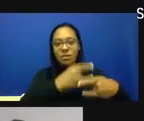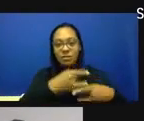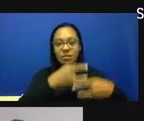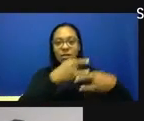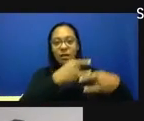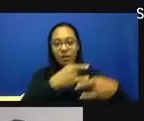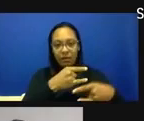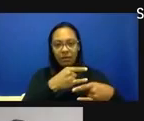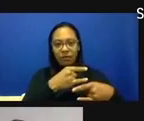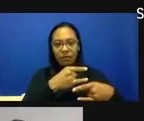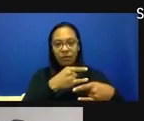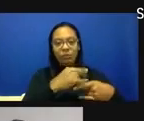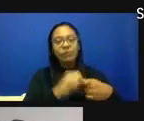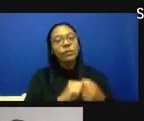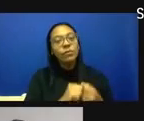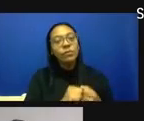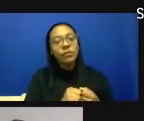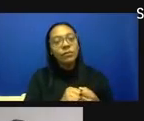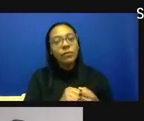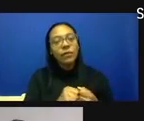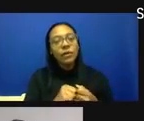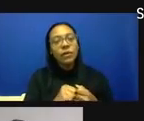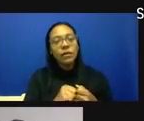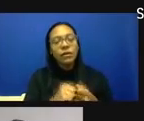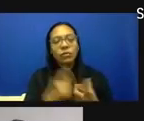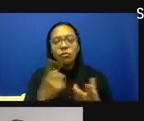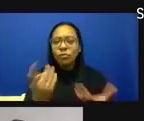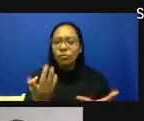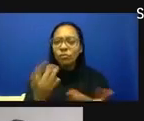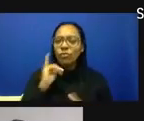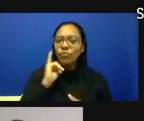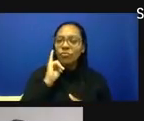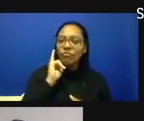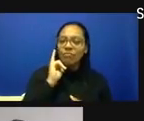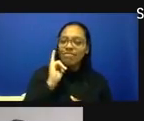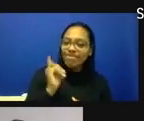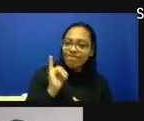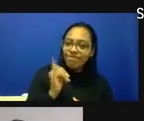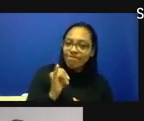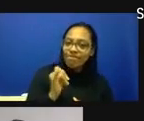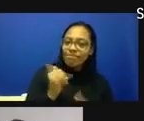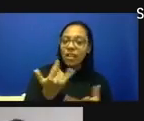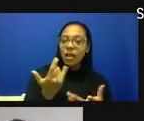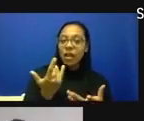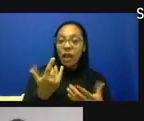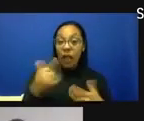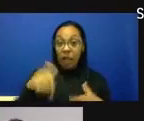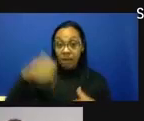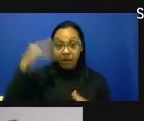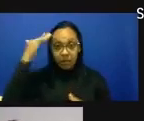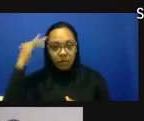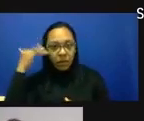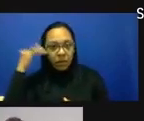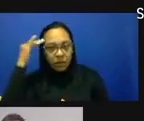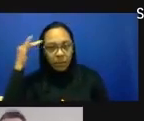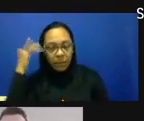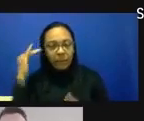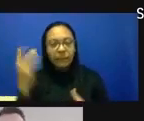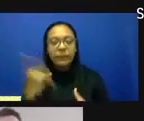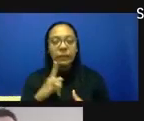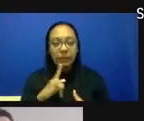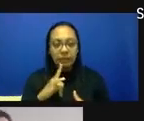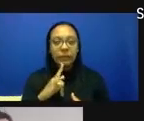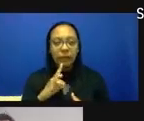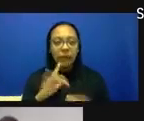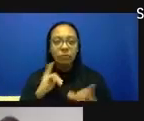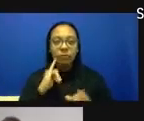que num relato que rolou aqui em Santa Maria, que está num blog de uma das meninas, ela fala